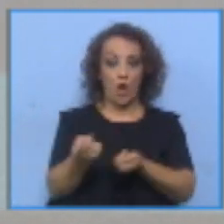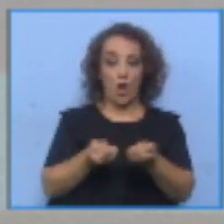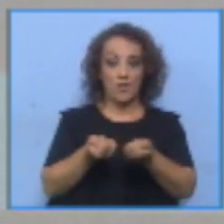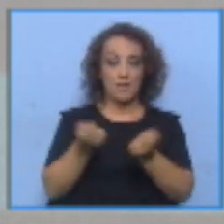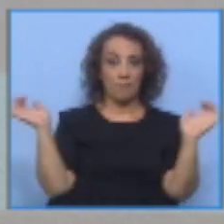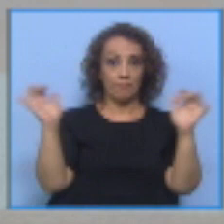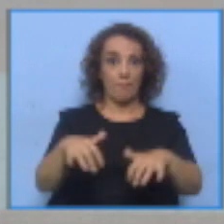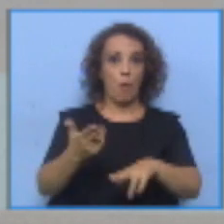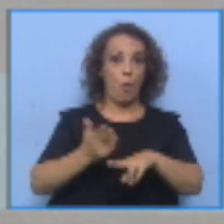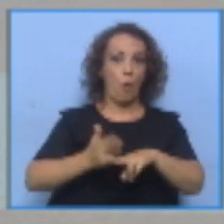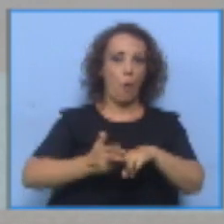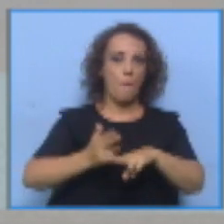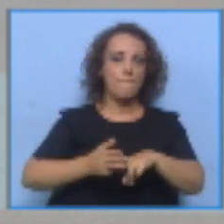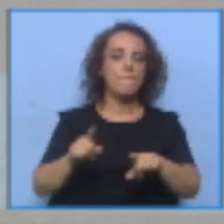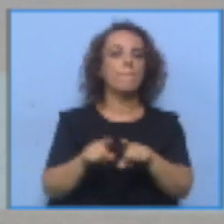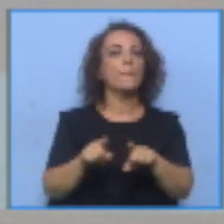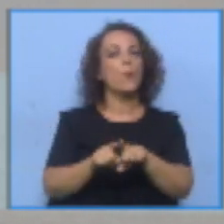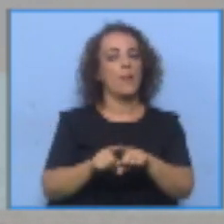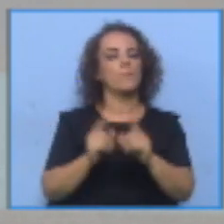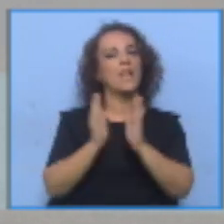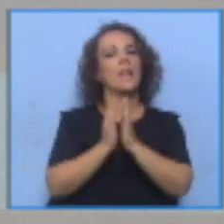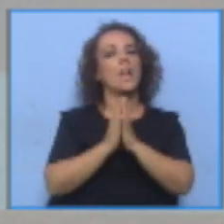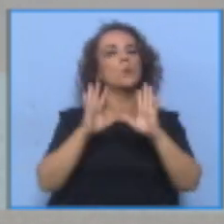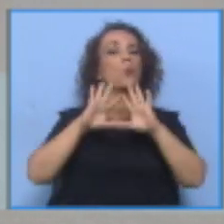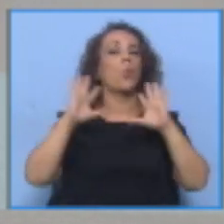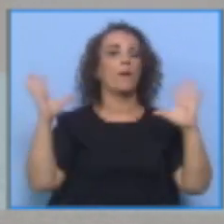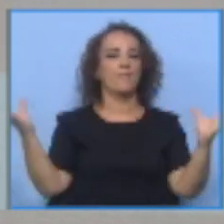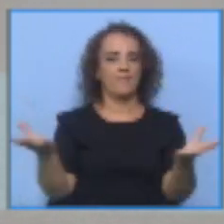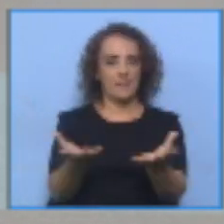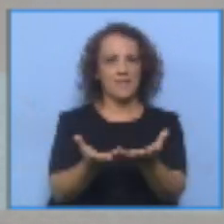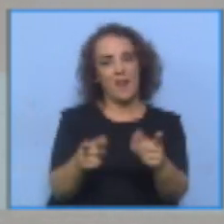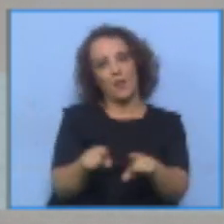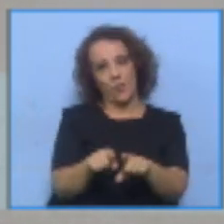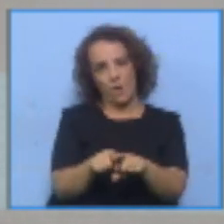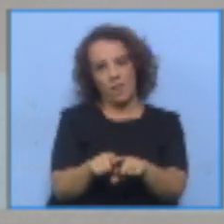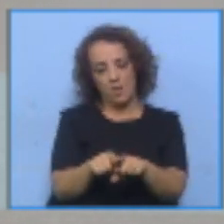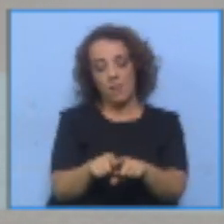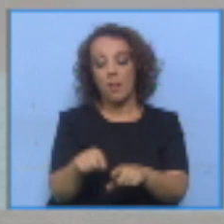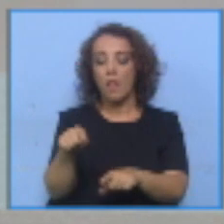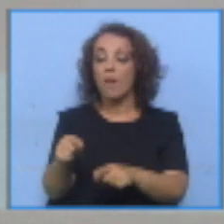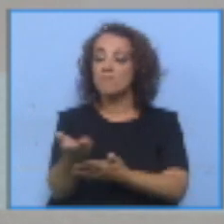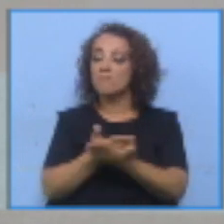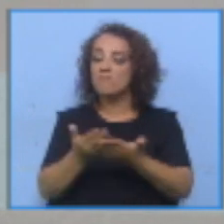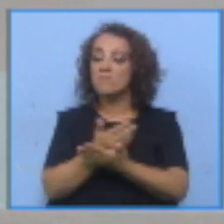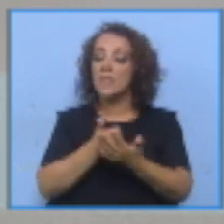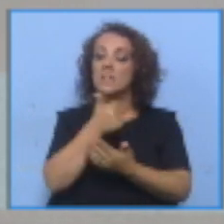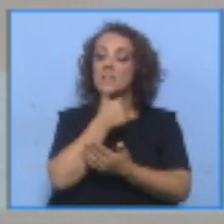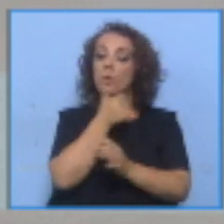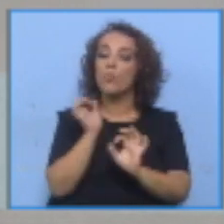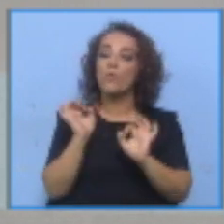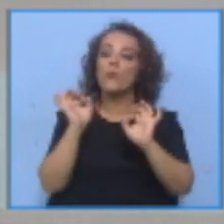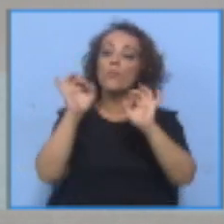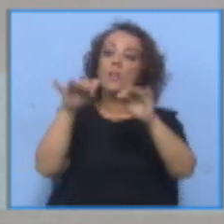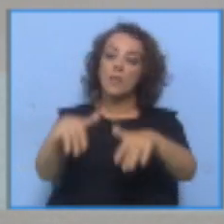é este sinal da universalidade da Igreja e de que aquilo que sair do sínodo não é só, ainda que